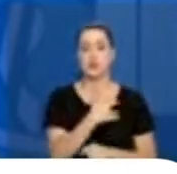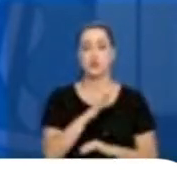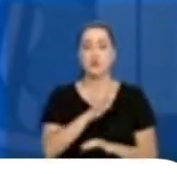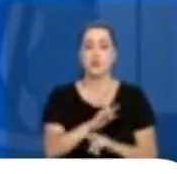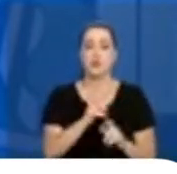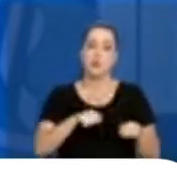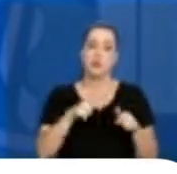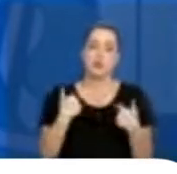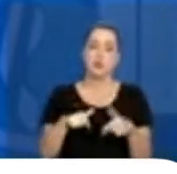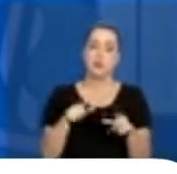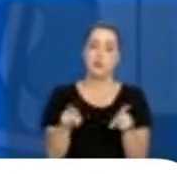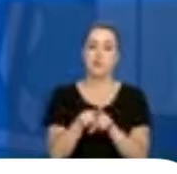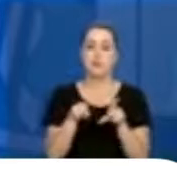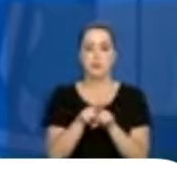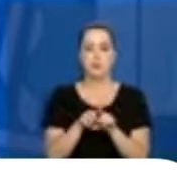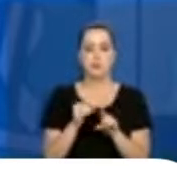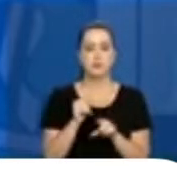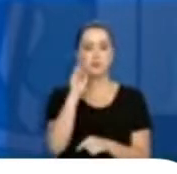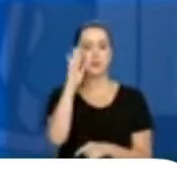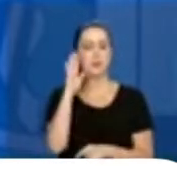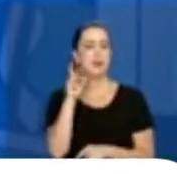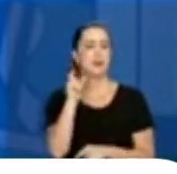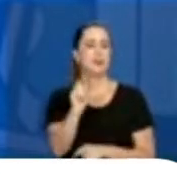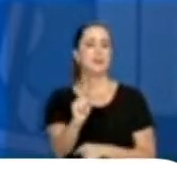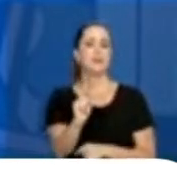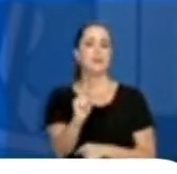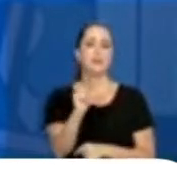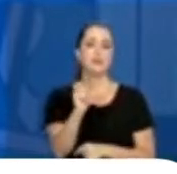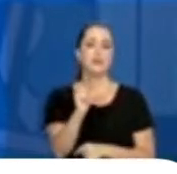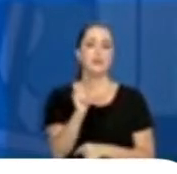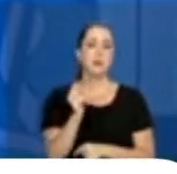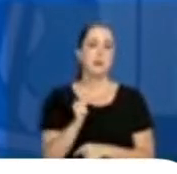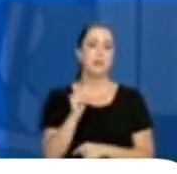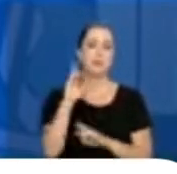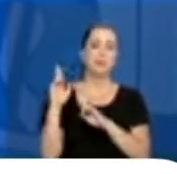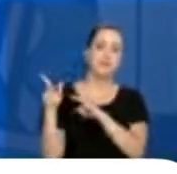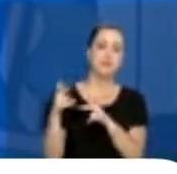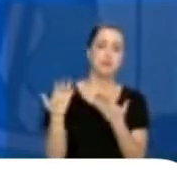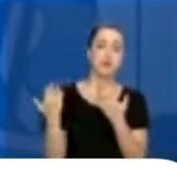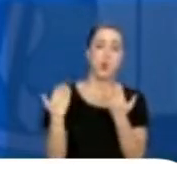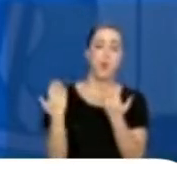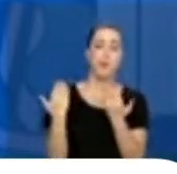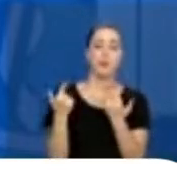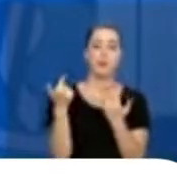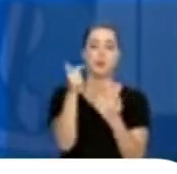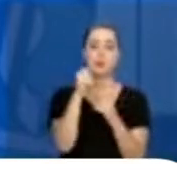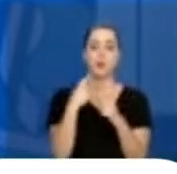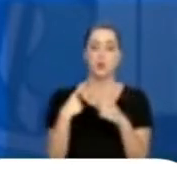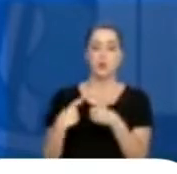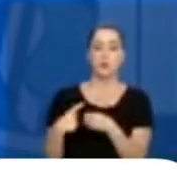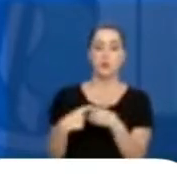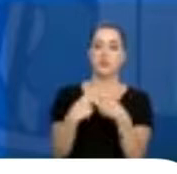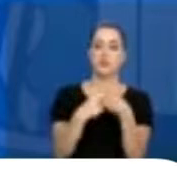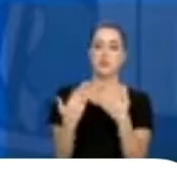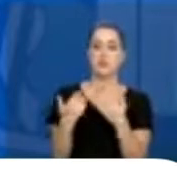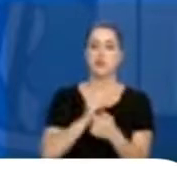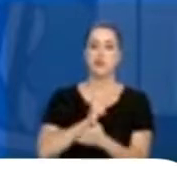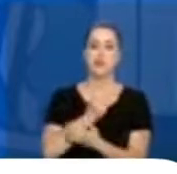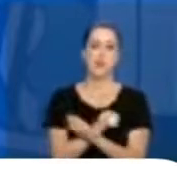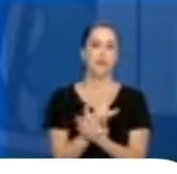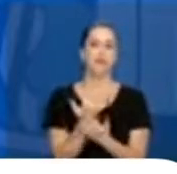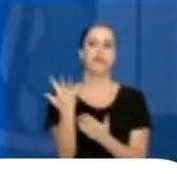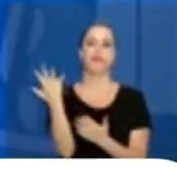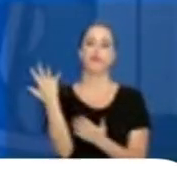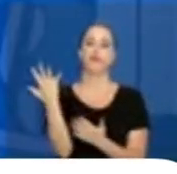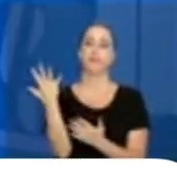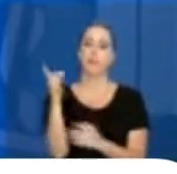atuar de uma maneira muito mais, de uma maneira diferenciada quando comparado com municípios que têm muitos casos. E é isso que nós